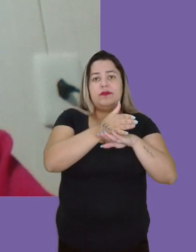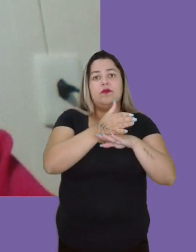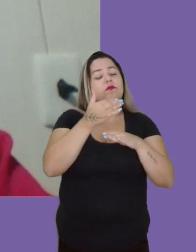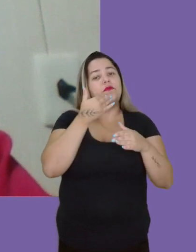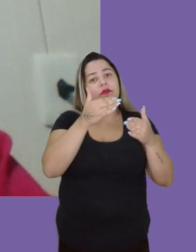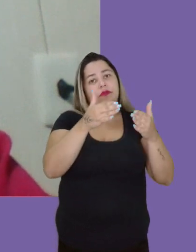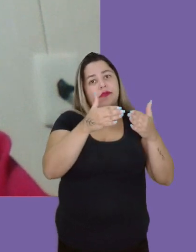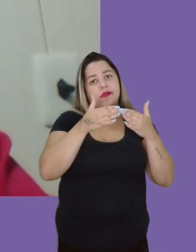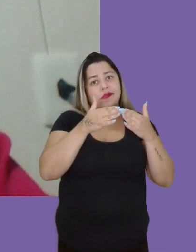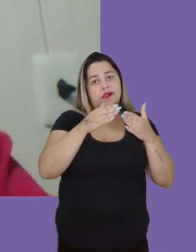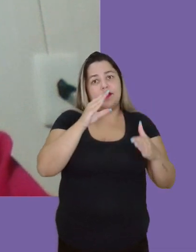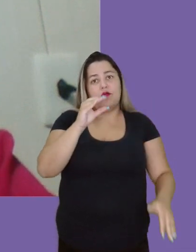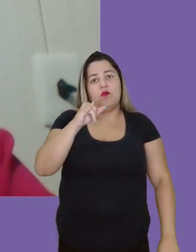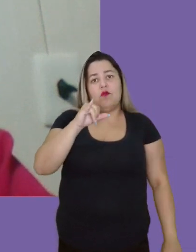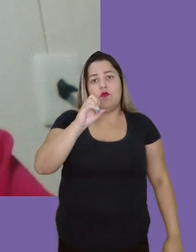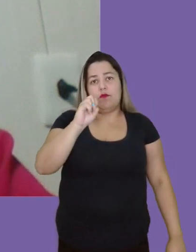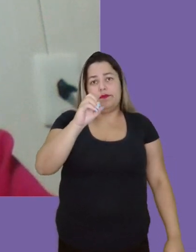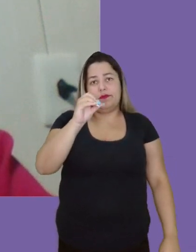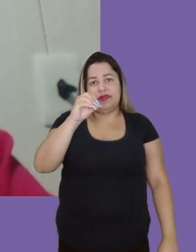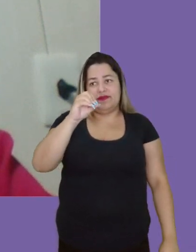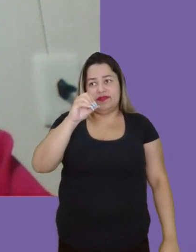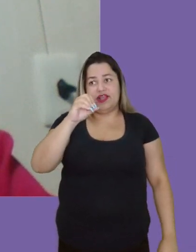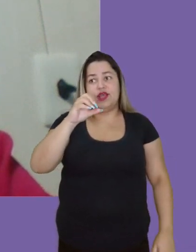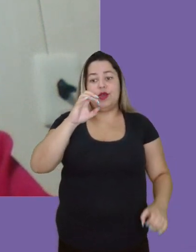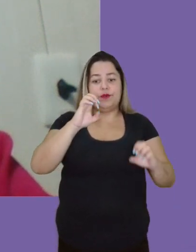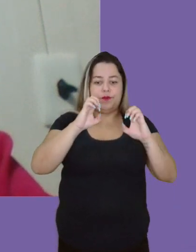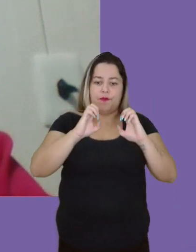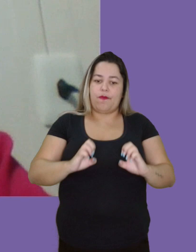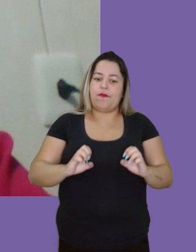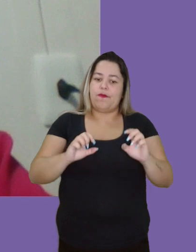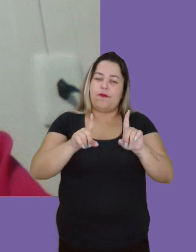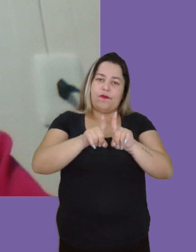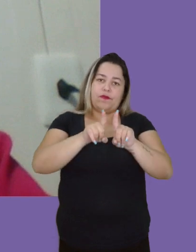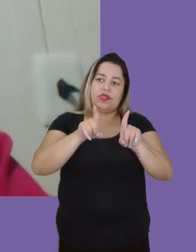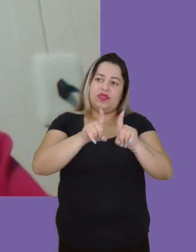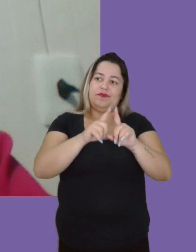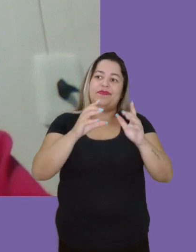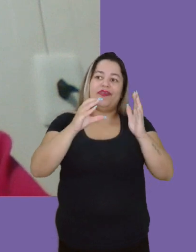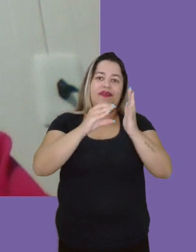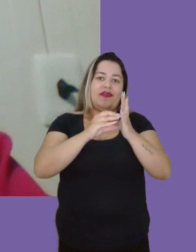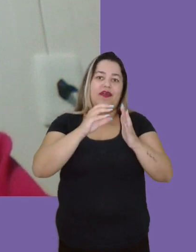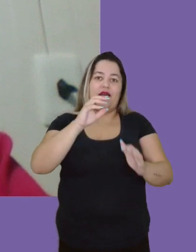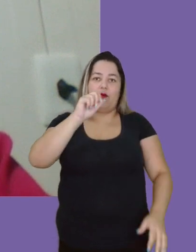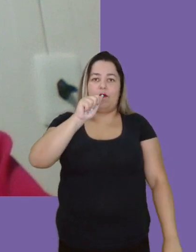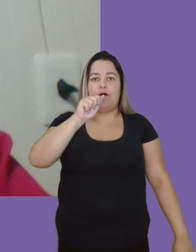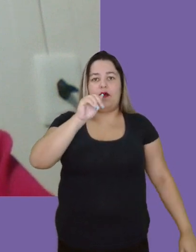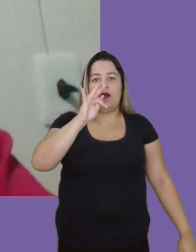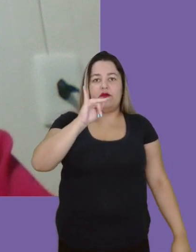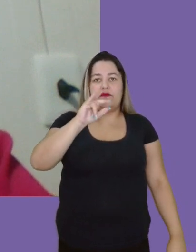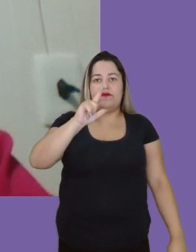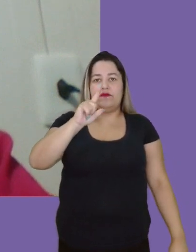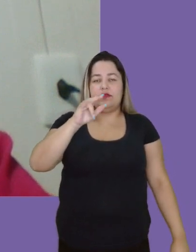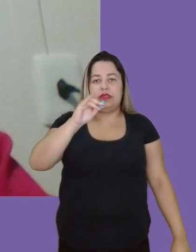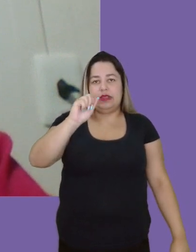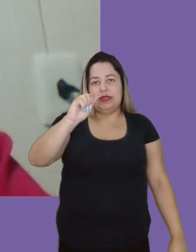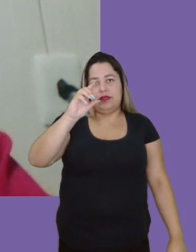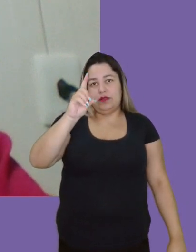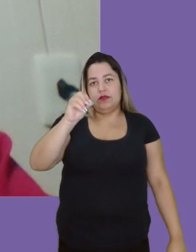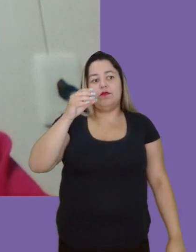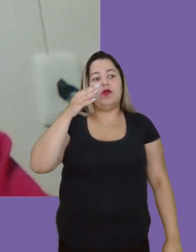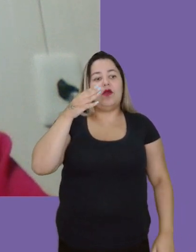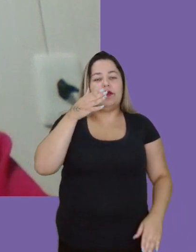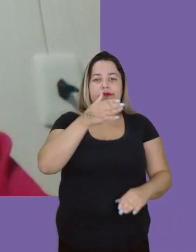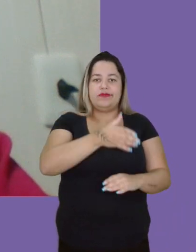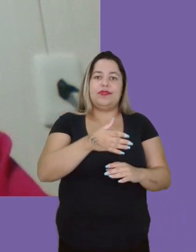pedido de comissão de ética disciplinar dentro do partido, a afiliada ou o filiado, né, deve diretamente